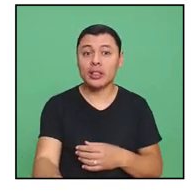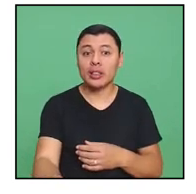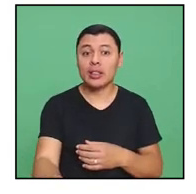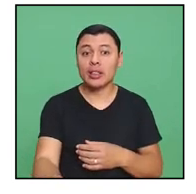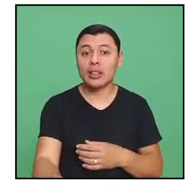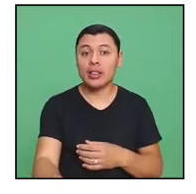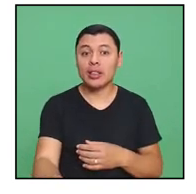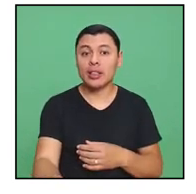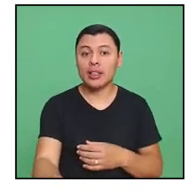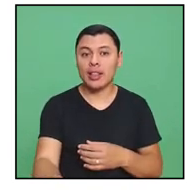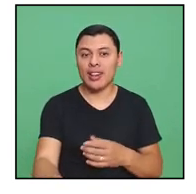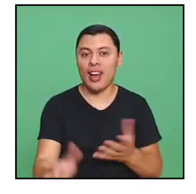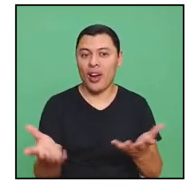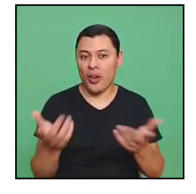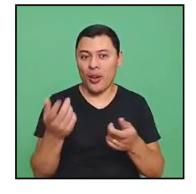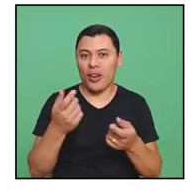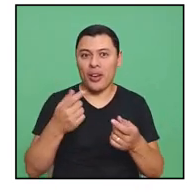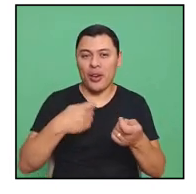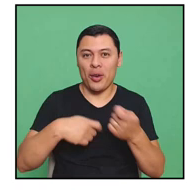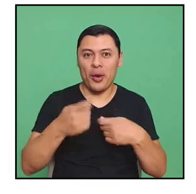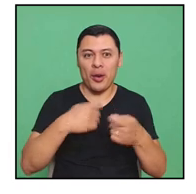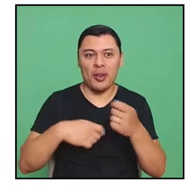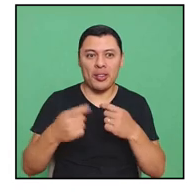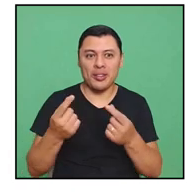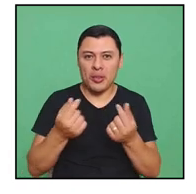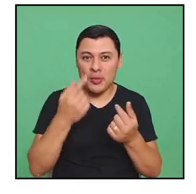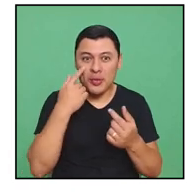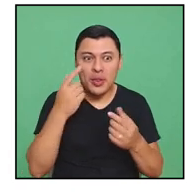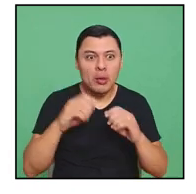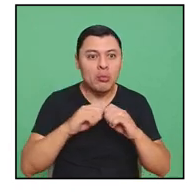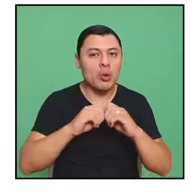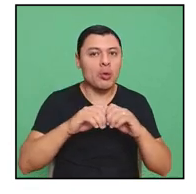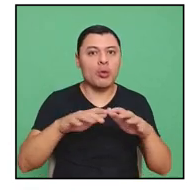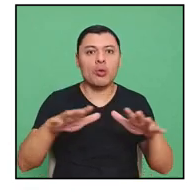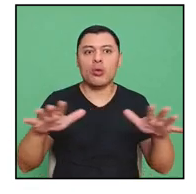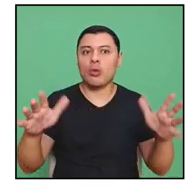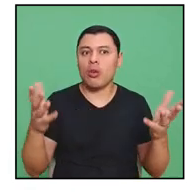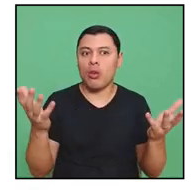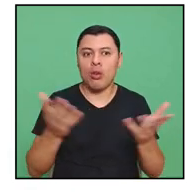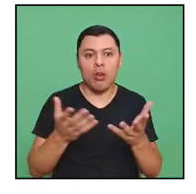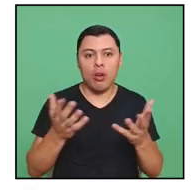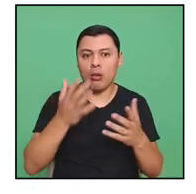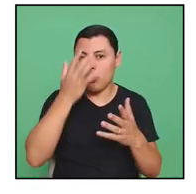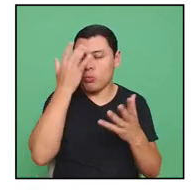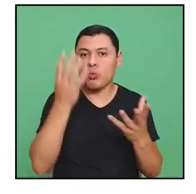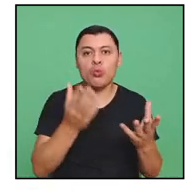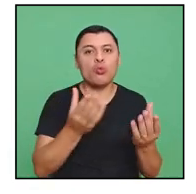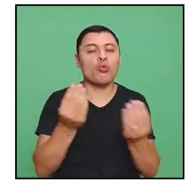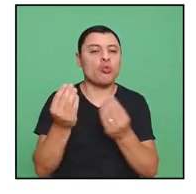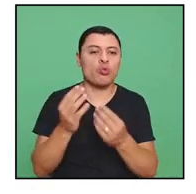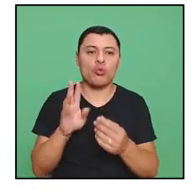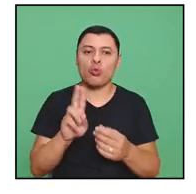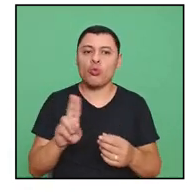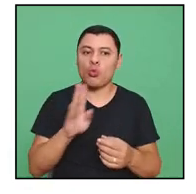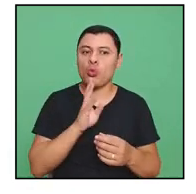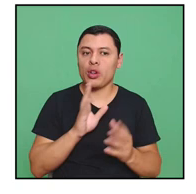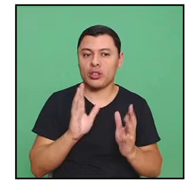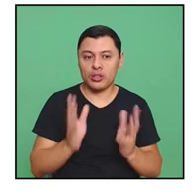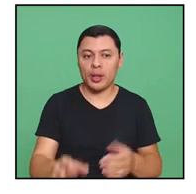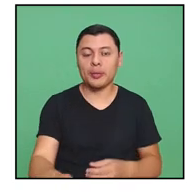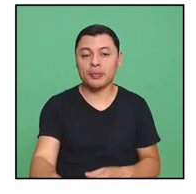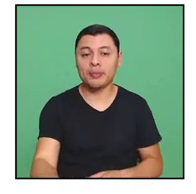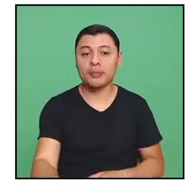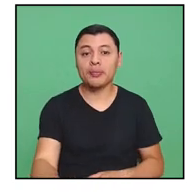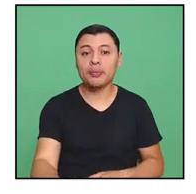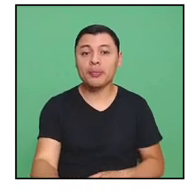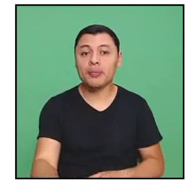da economia financeira e a economia real também, ao mesmo tempo. Então, voltando ao